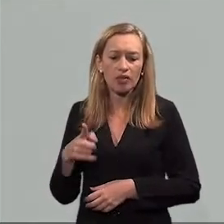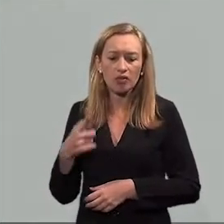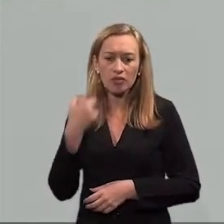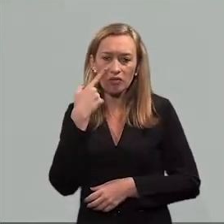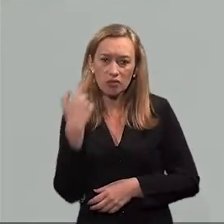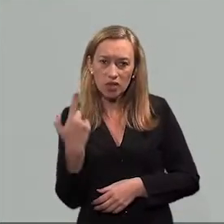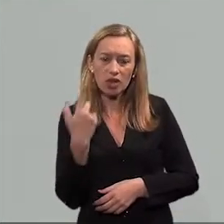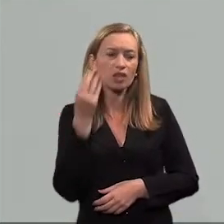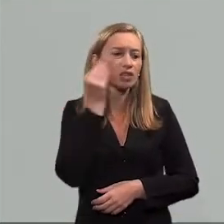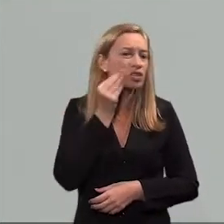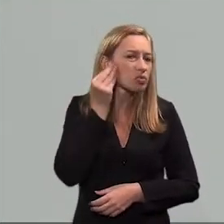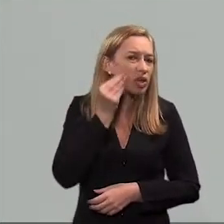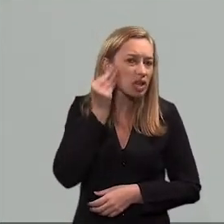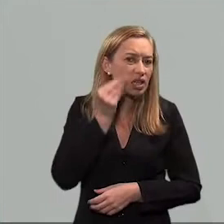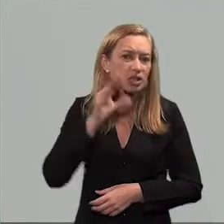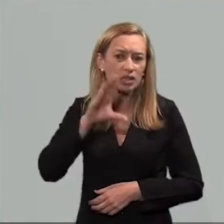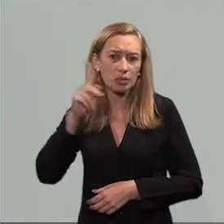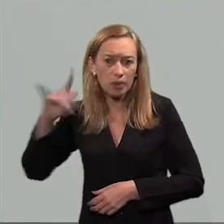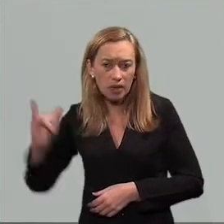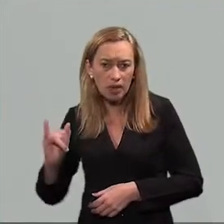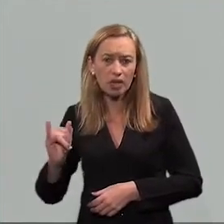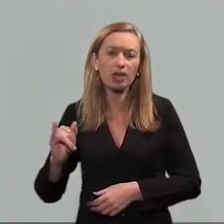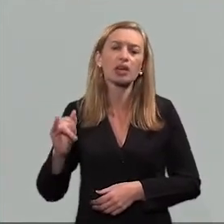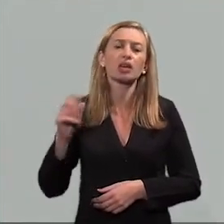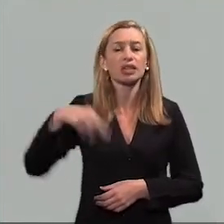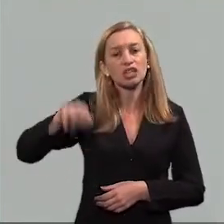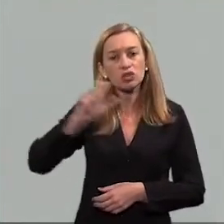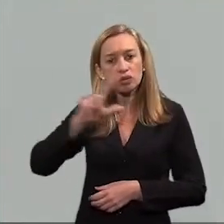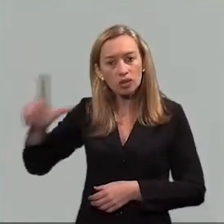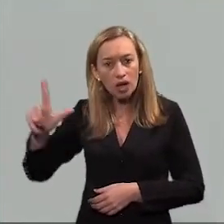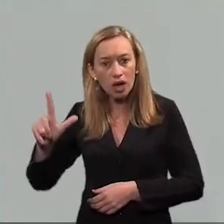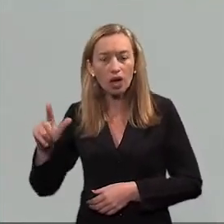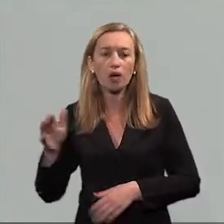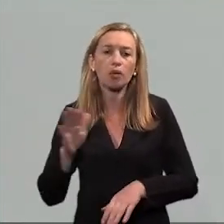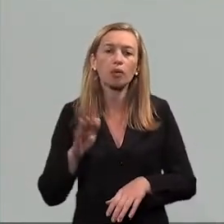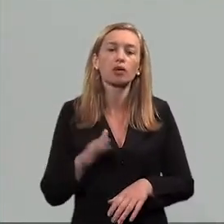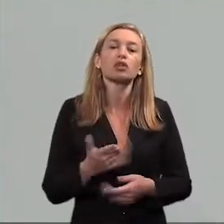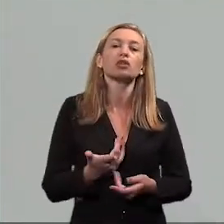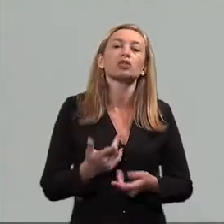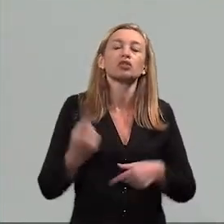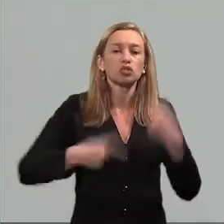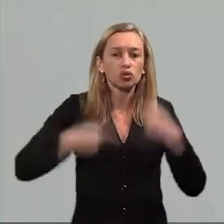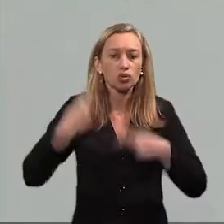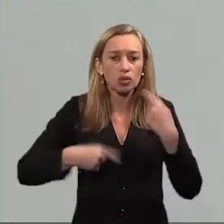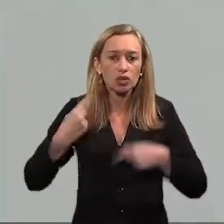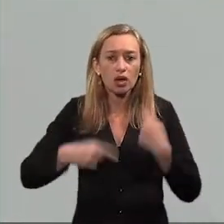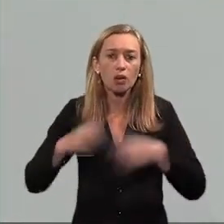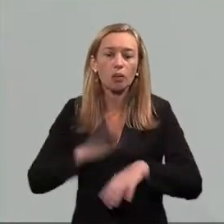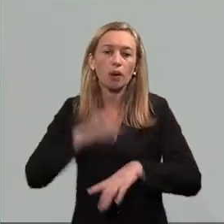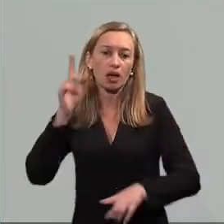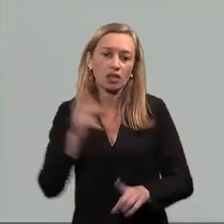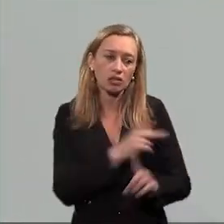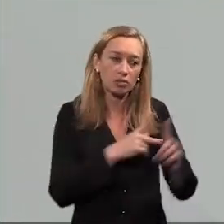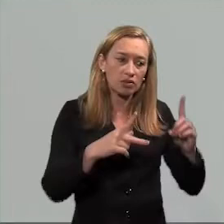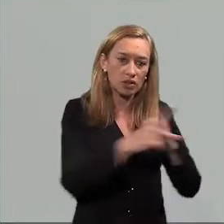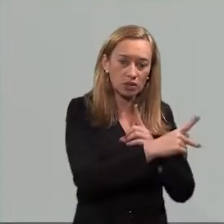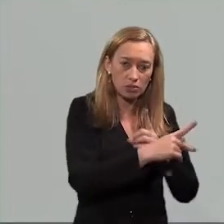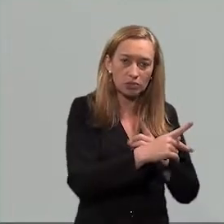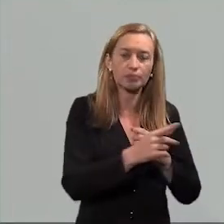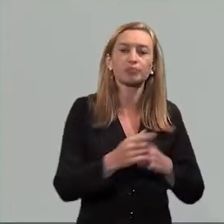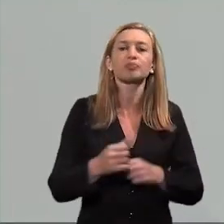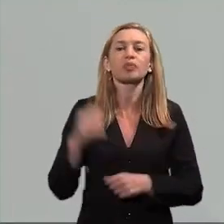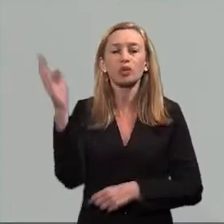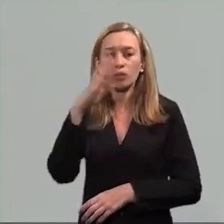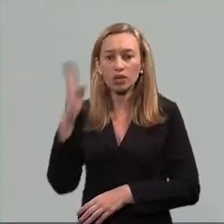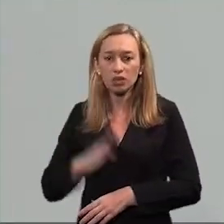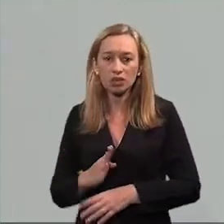ouvir as experiências da CPI nacional, das discussões mais gerais sobre a Previdência no Brasil. Houve uma